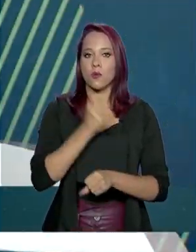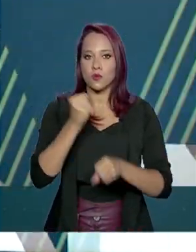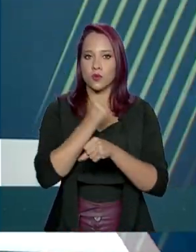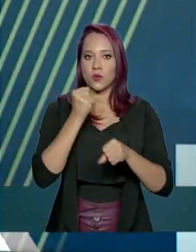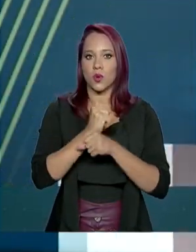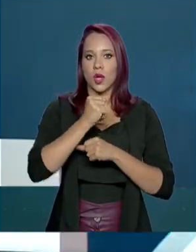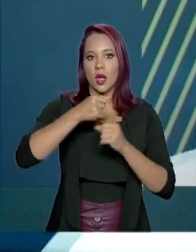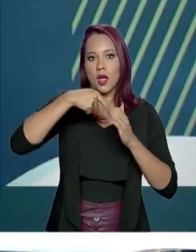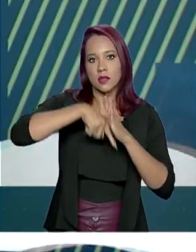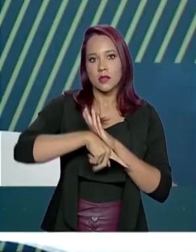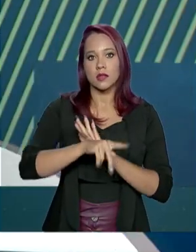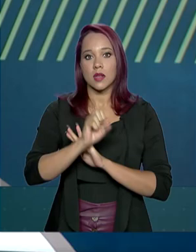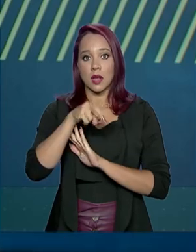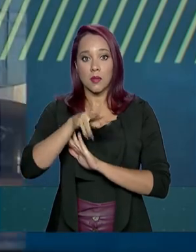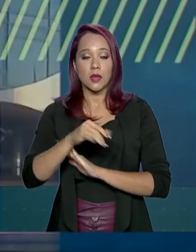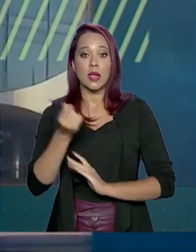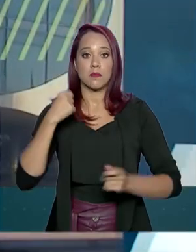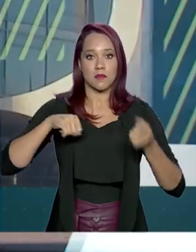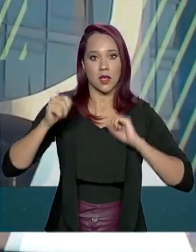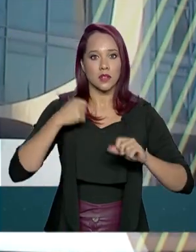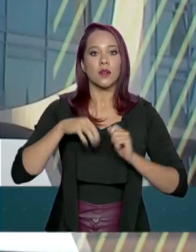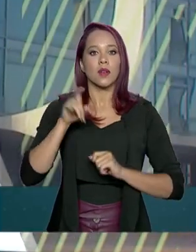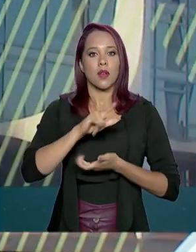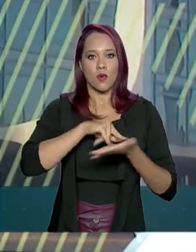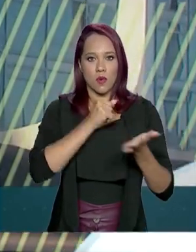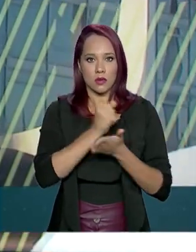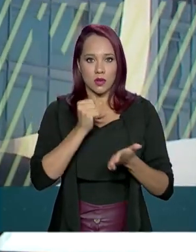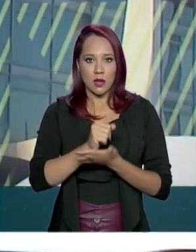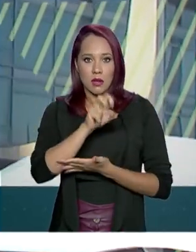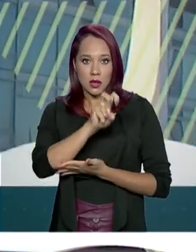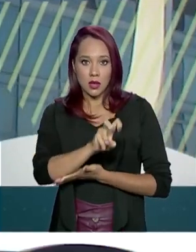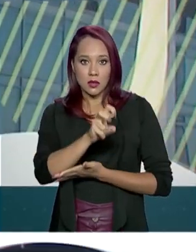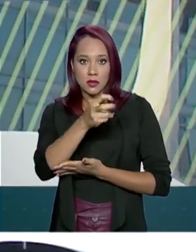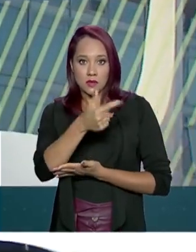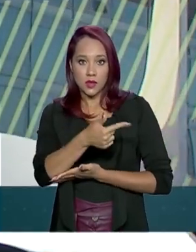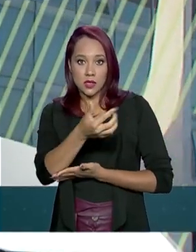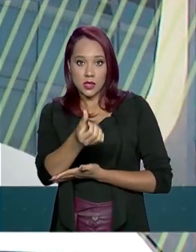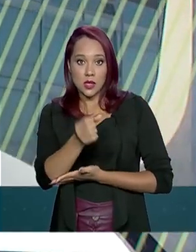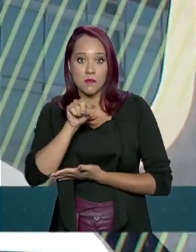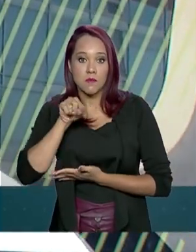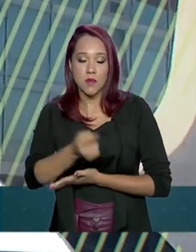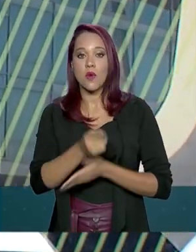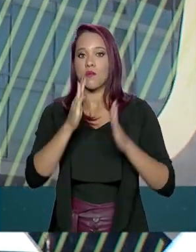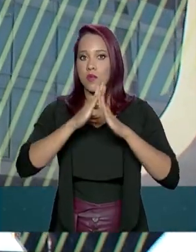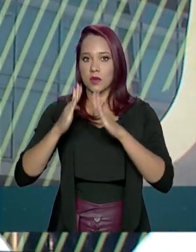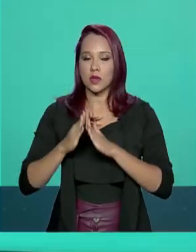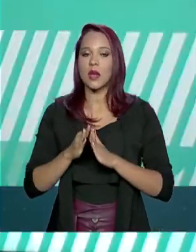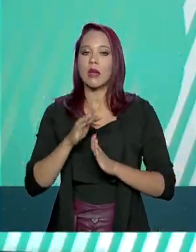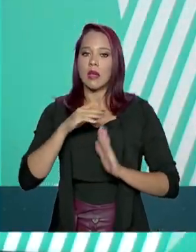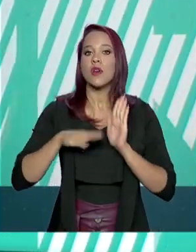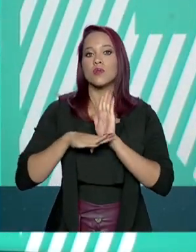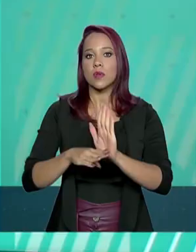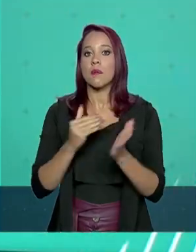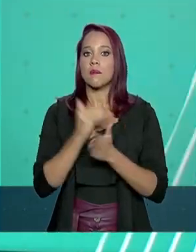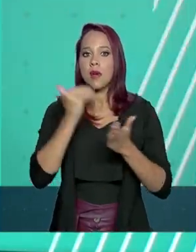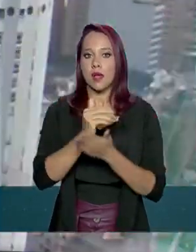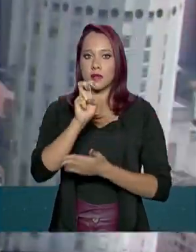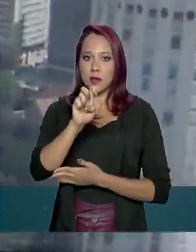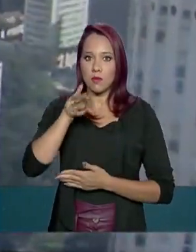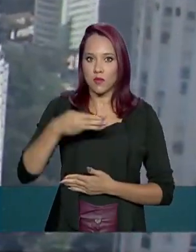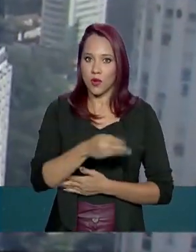saneamento a expectativa é contratar 526 mil moradias e beneficiar quase cinco milhões de pessoas